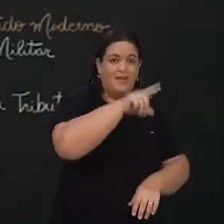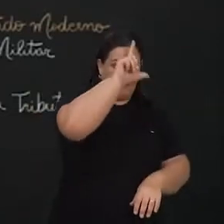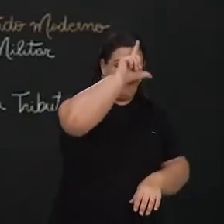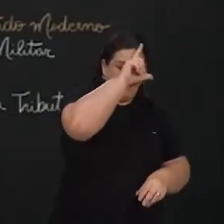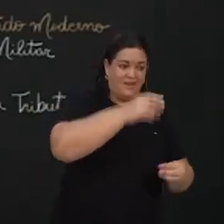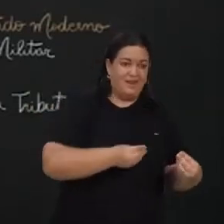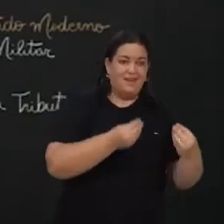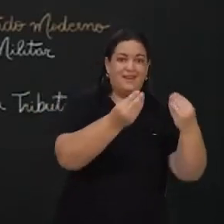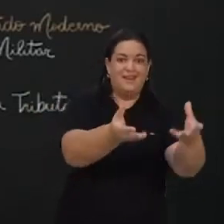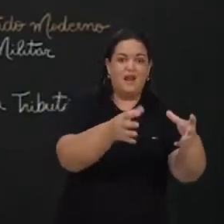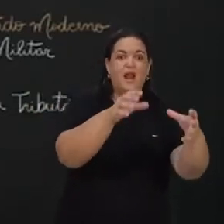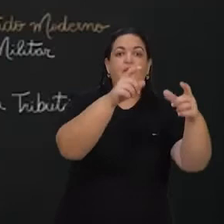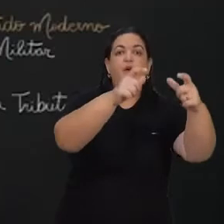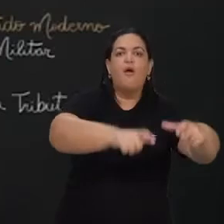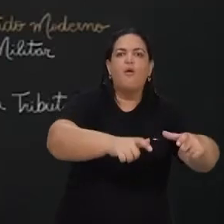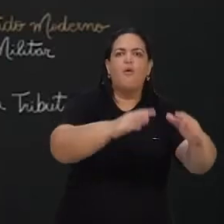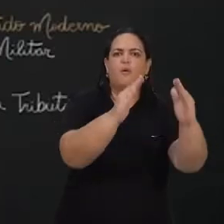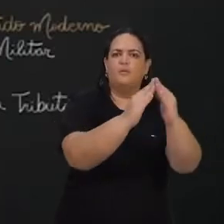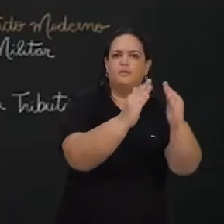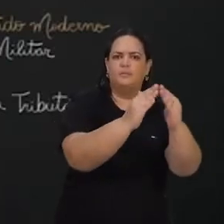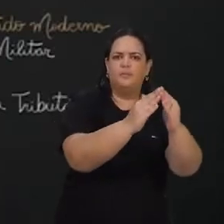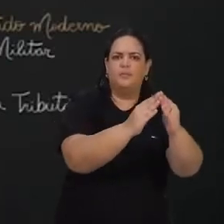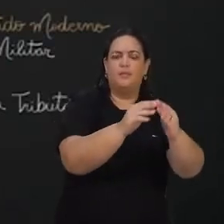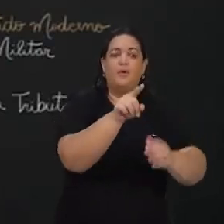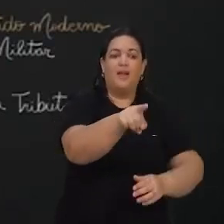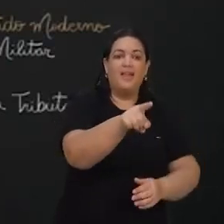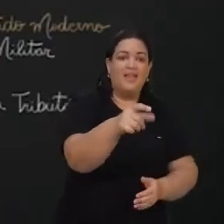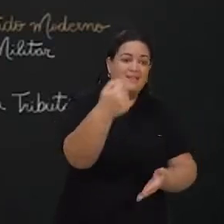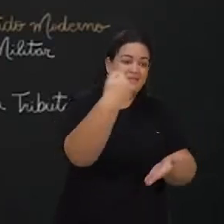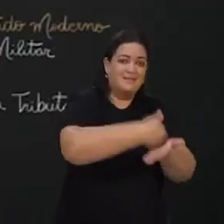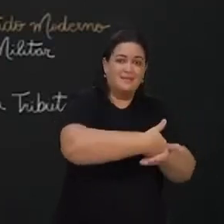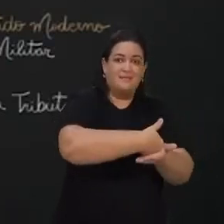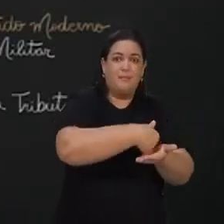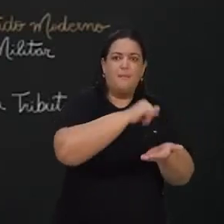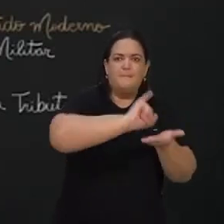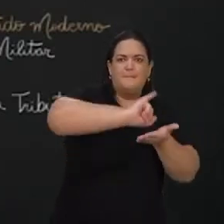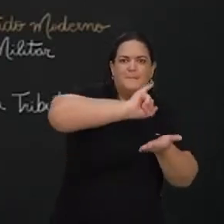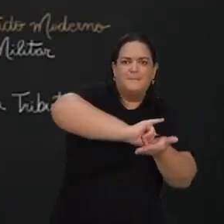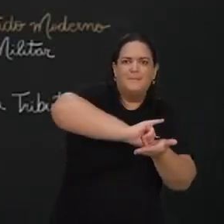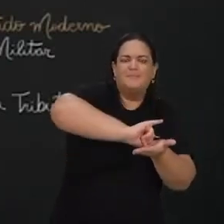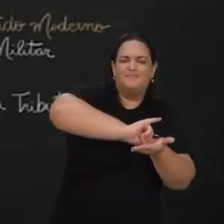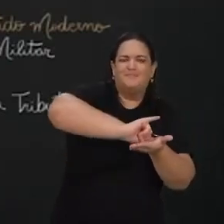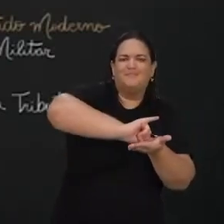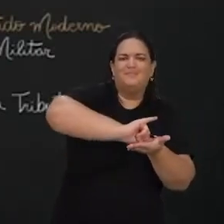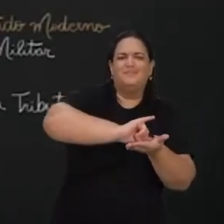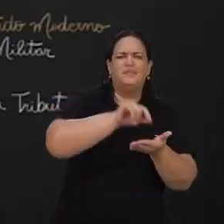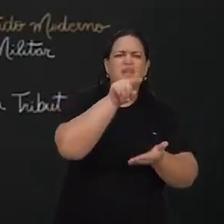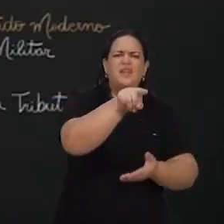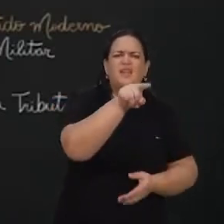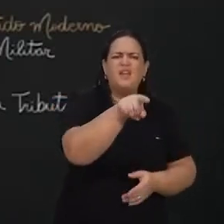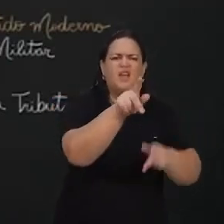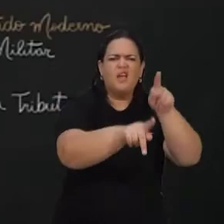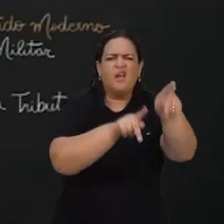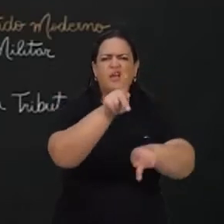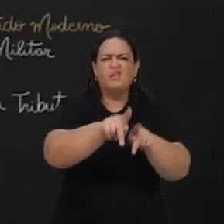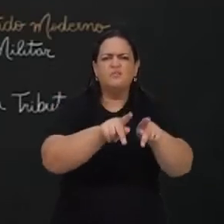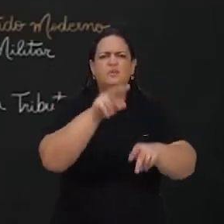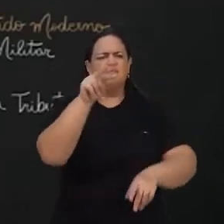em troca os impostos dos camponeses, os tributos, como se dizia, os camponeses acreditavam e se